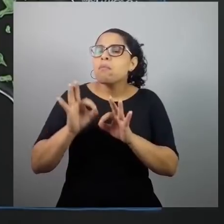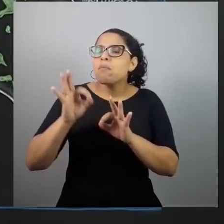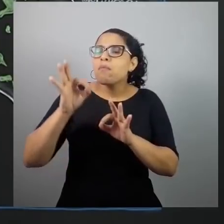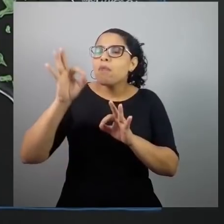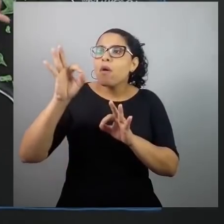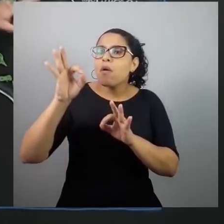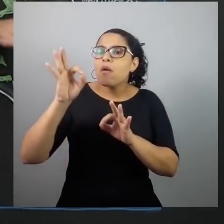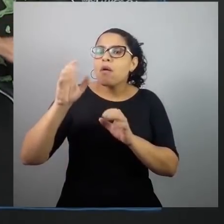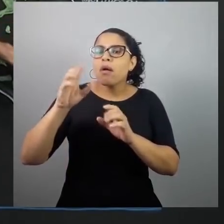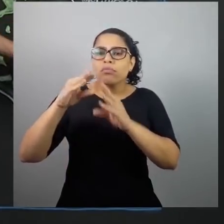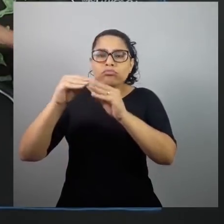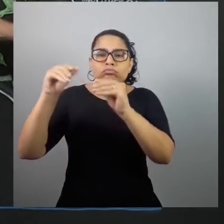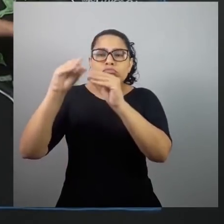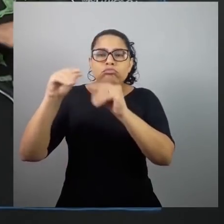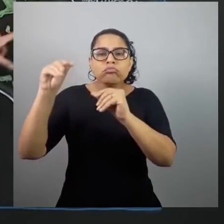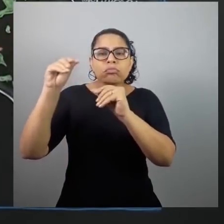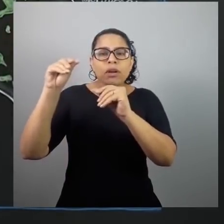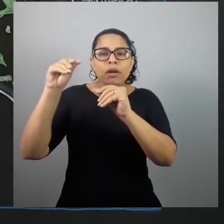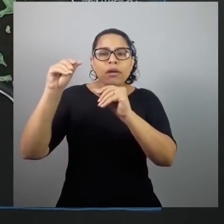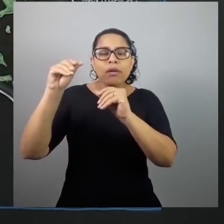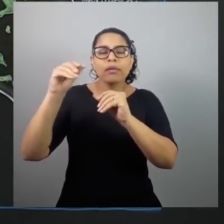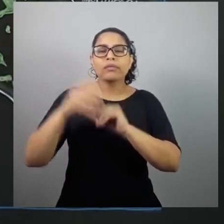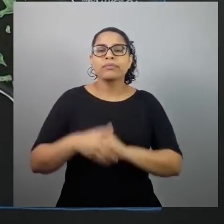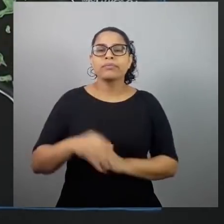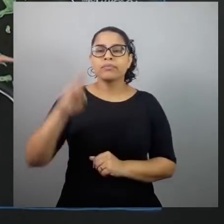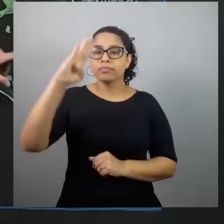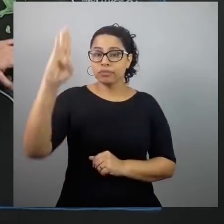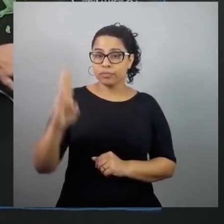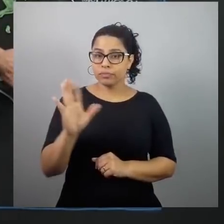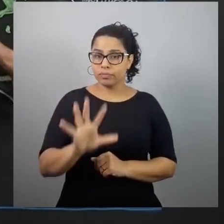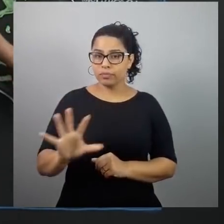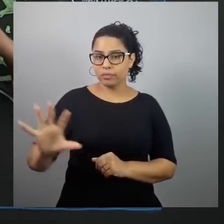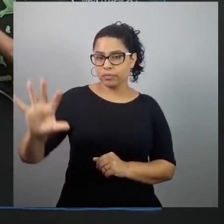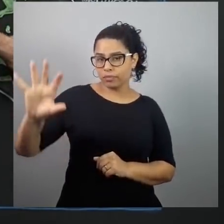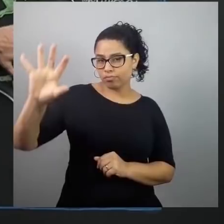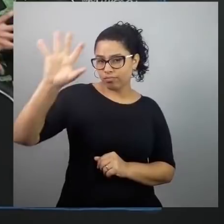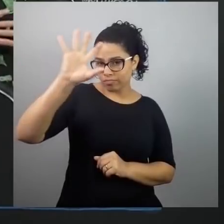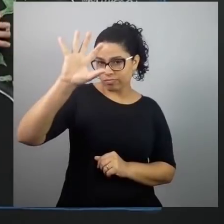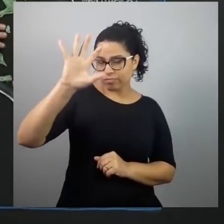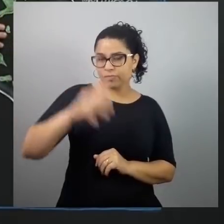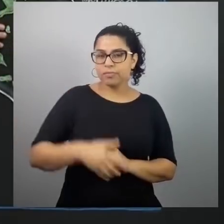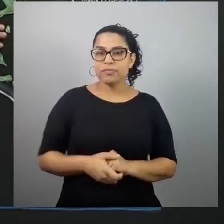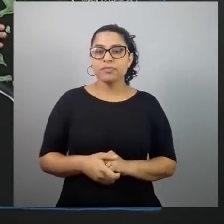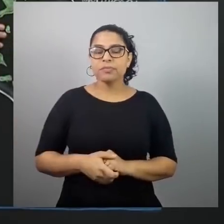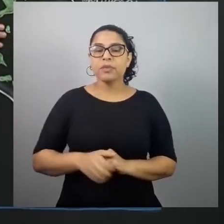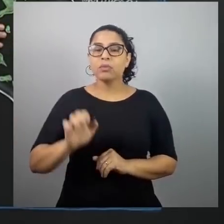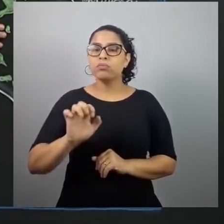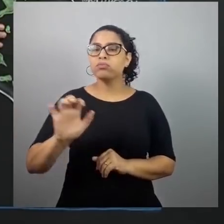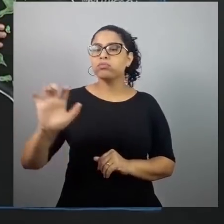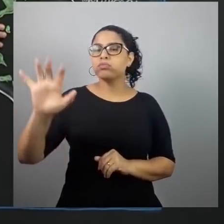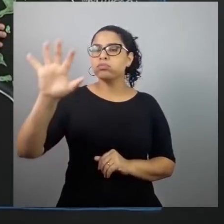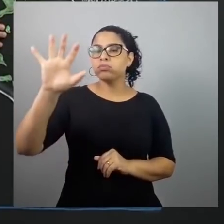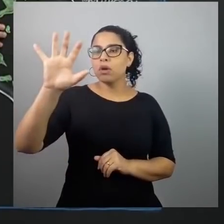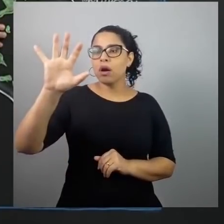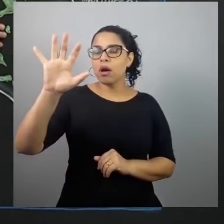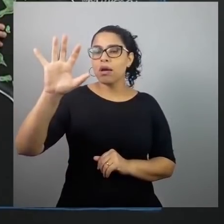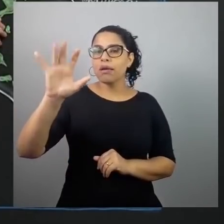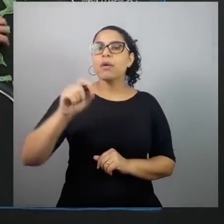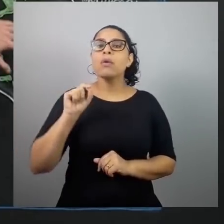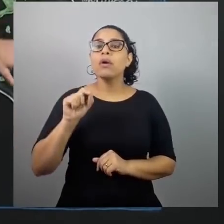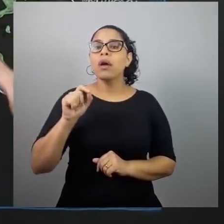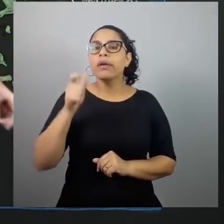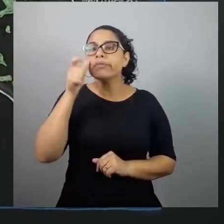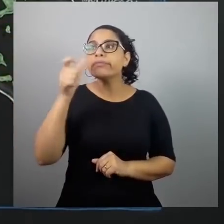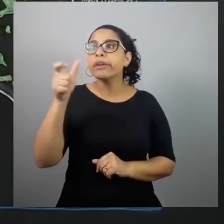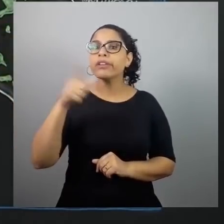país. Aqui tem um mapa que destaca algumas das terras indígenas, Então a área do interior era de interesse do